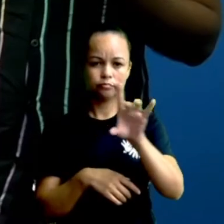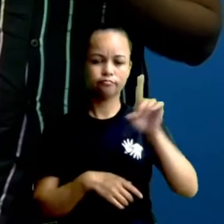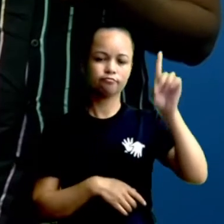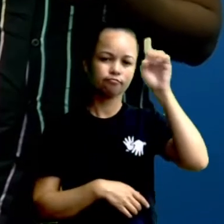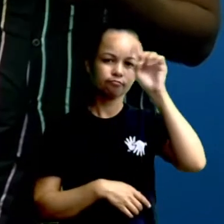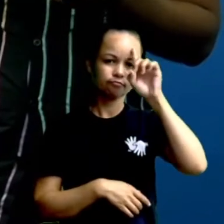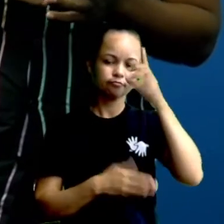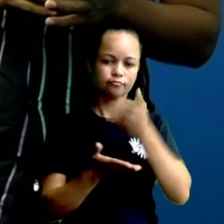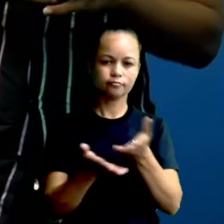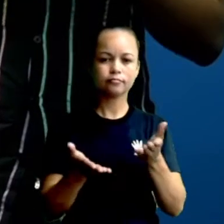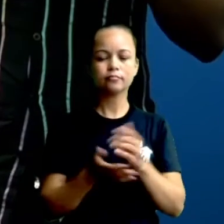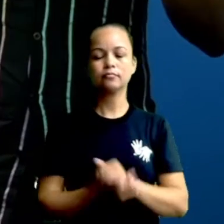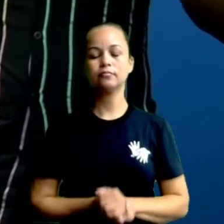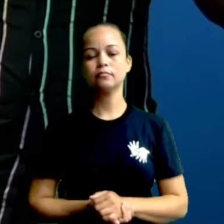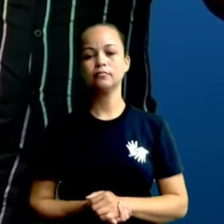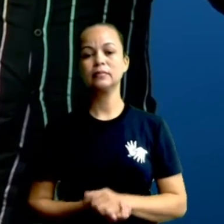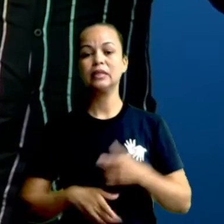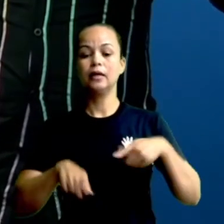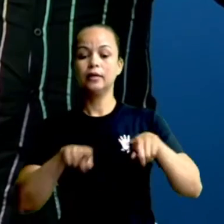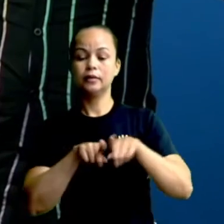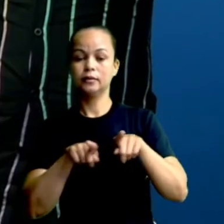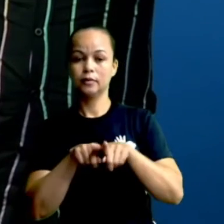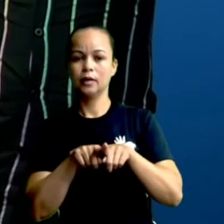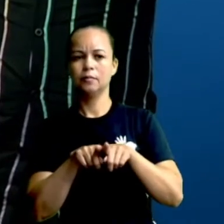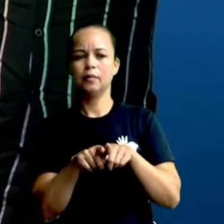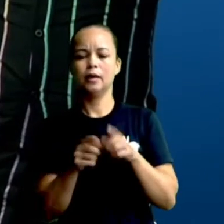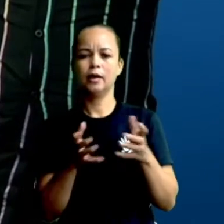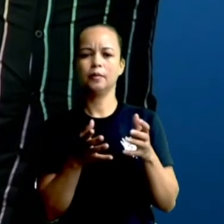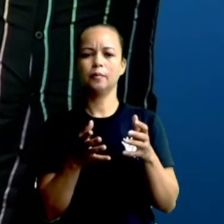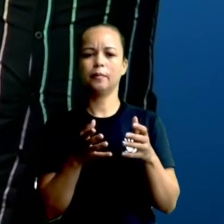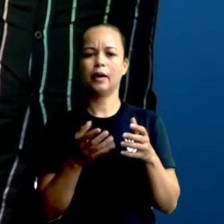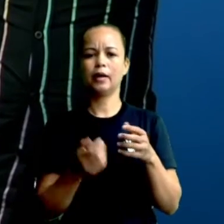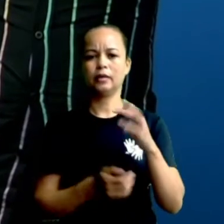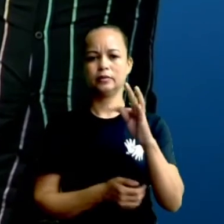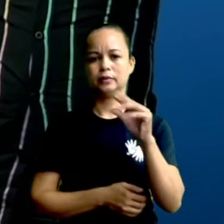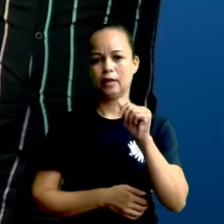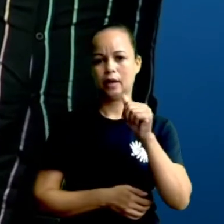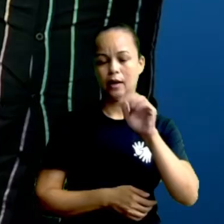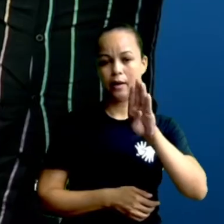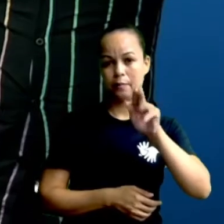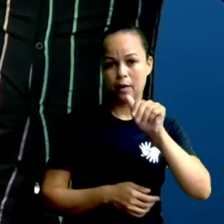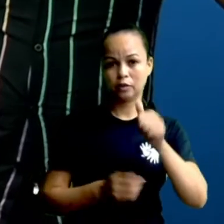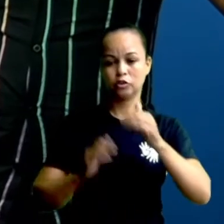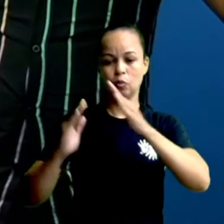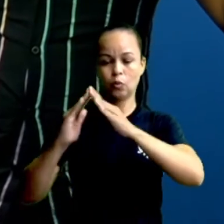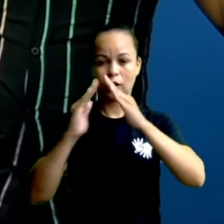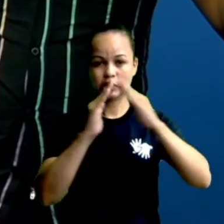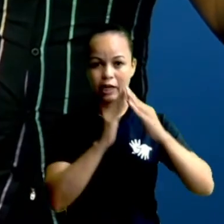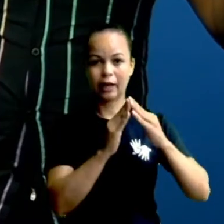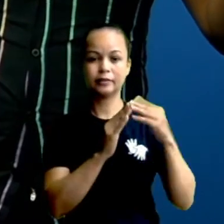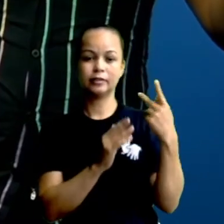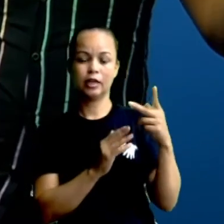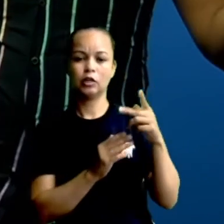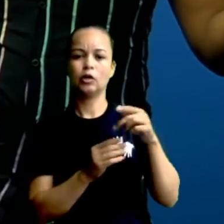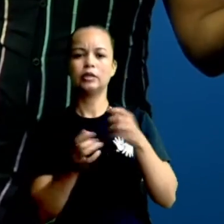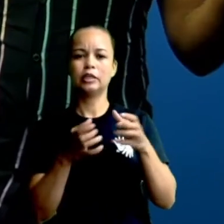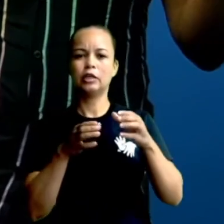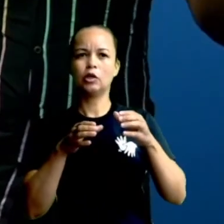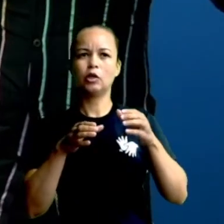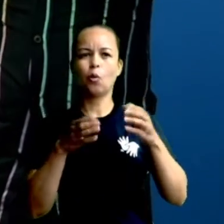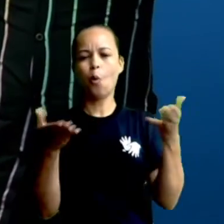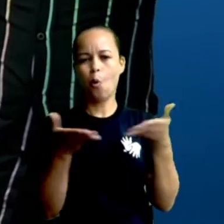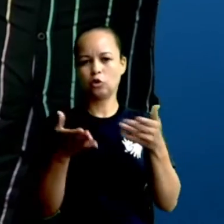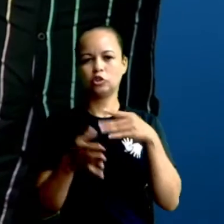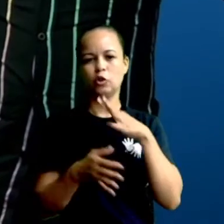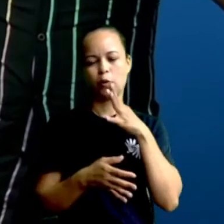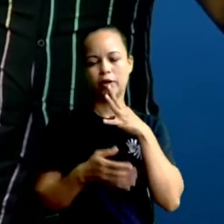Inclusive, também, para eles construírem as tabas, que eram os locais onde eles moravam, que geralmente as pessoas conhecem por ocas,